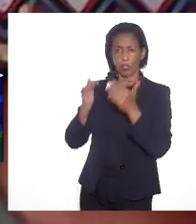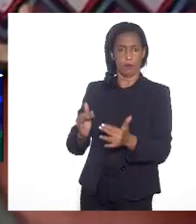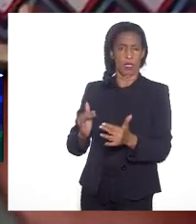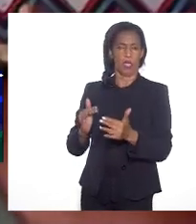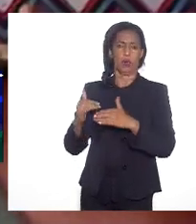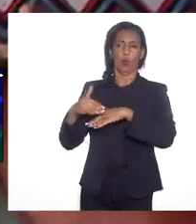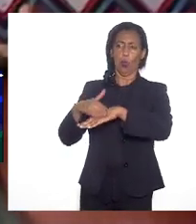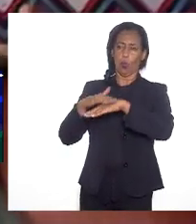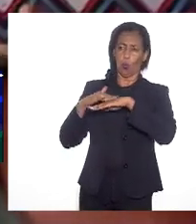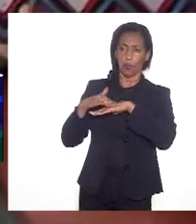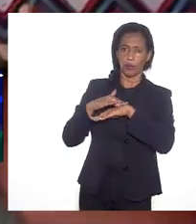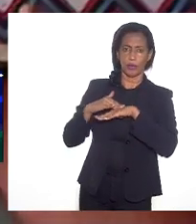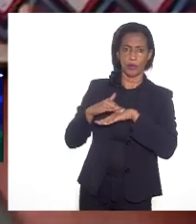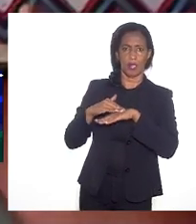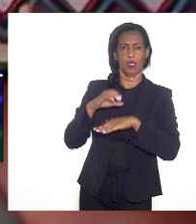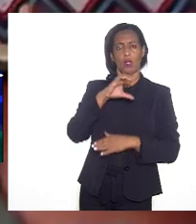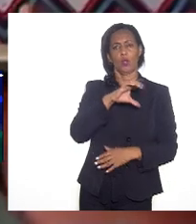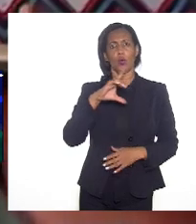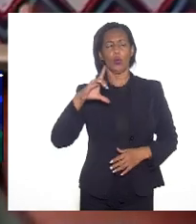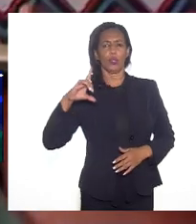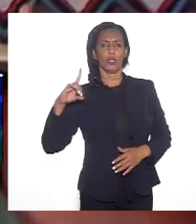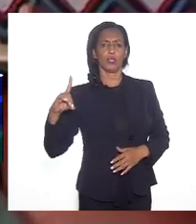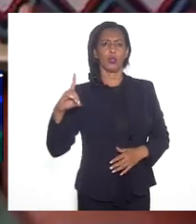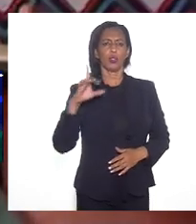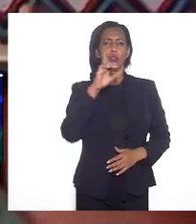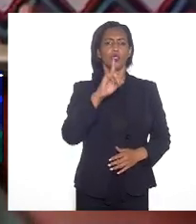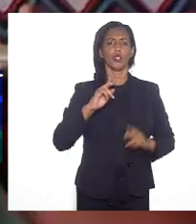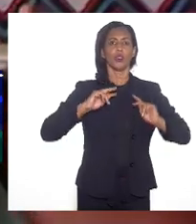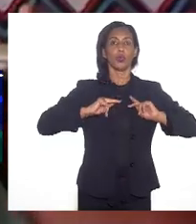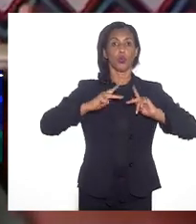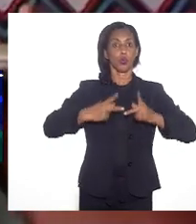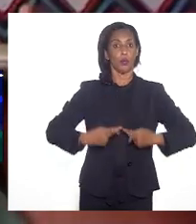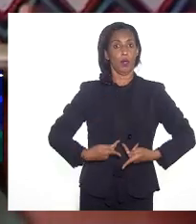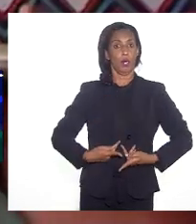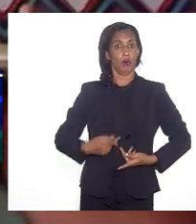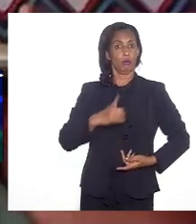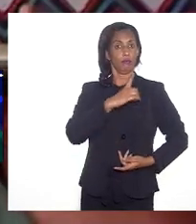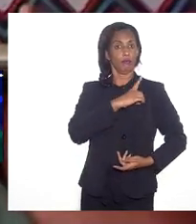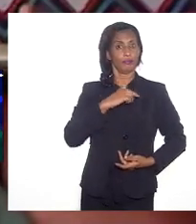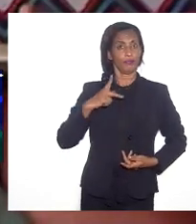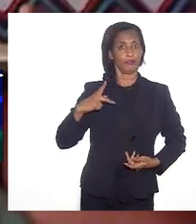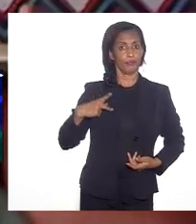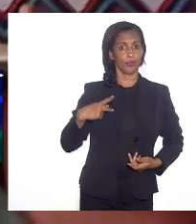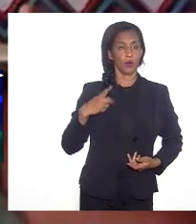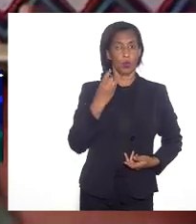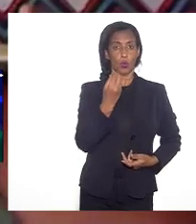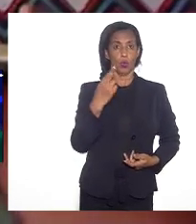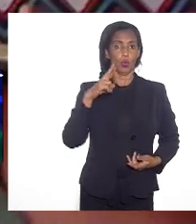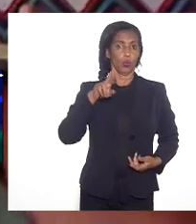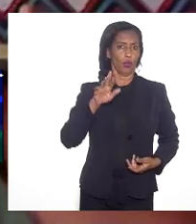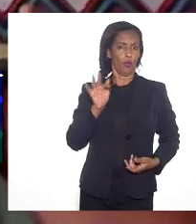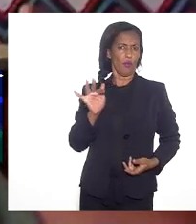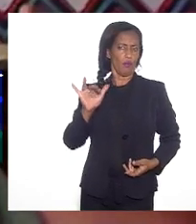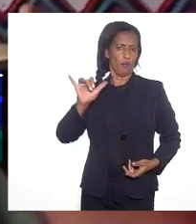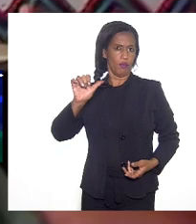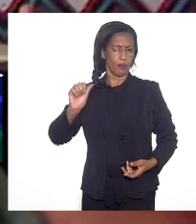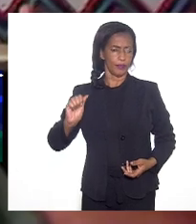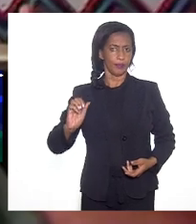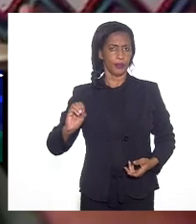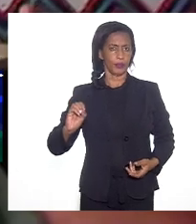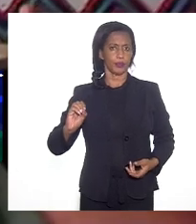conversa, ao coordenador do Núcleo de Defesa dos Direitos Humanos da Defensoria Pública, o Dr. Fábio Amado,